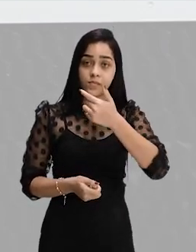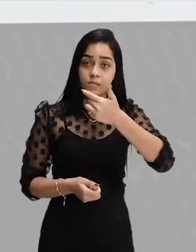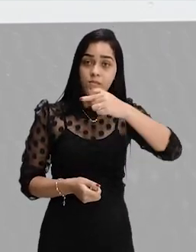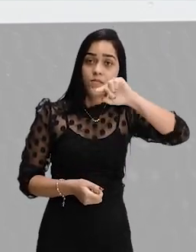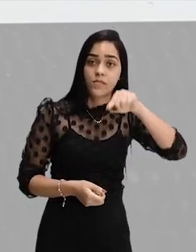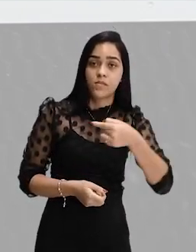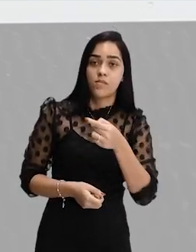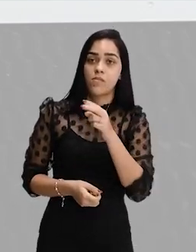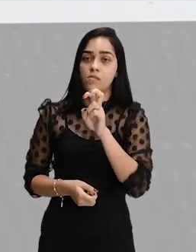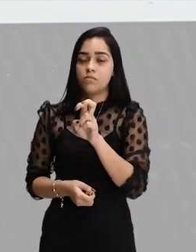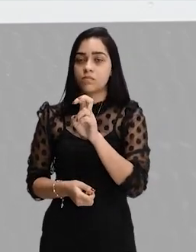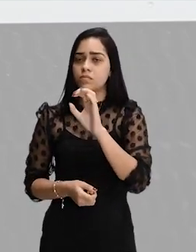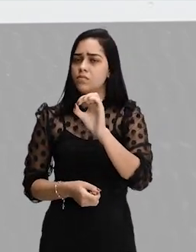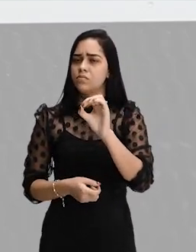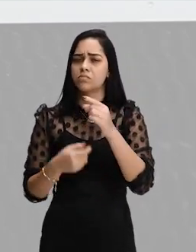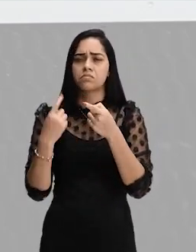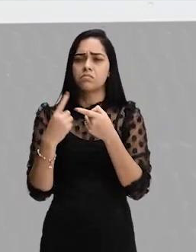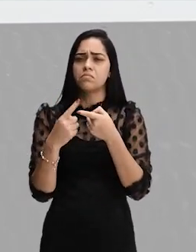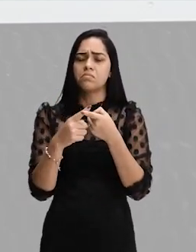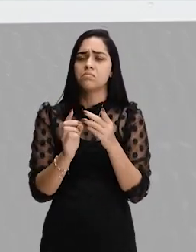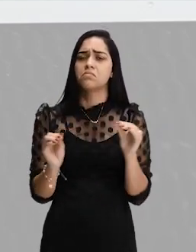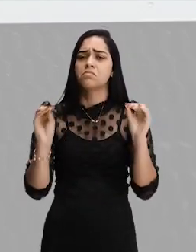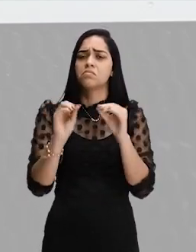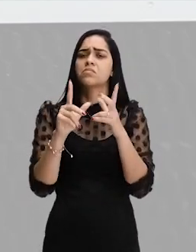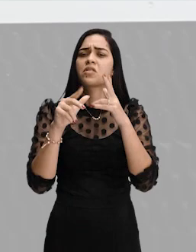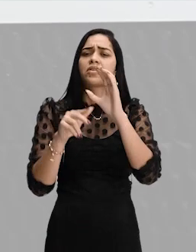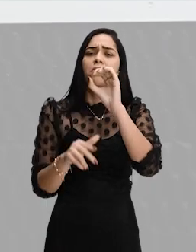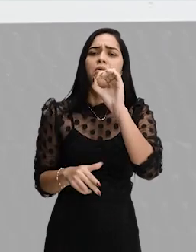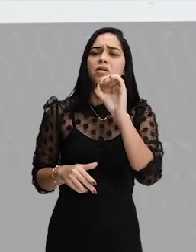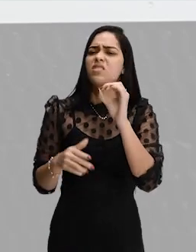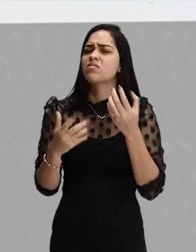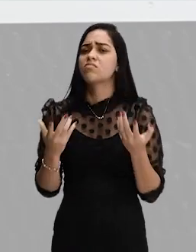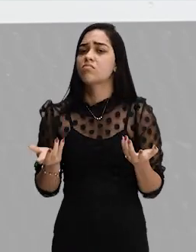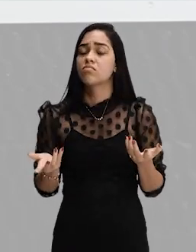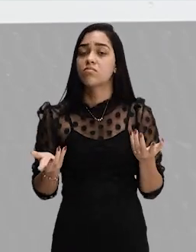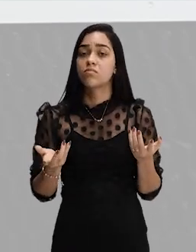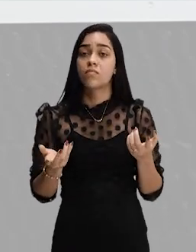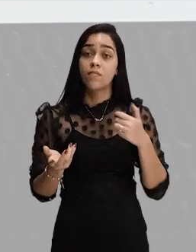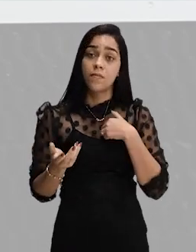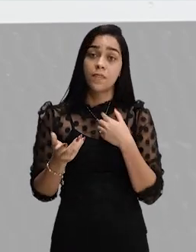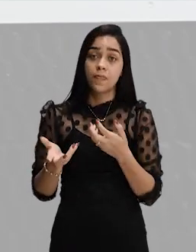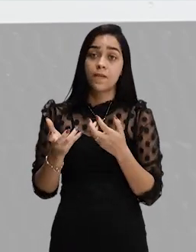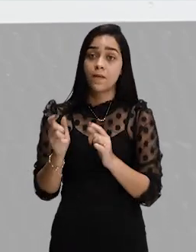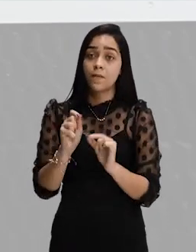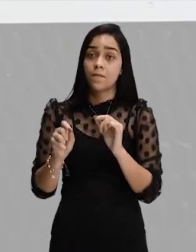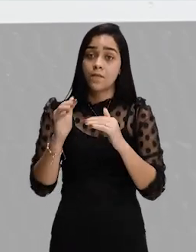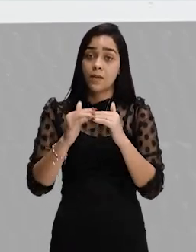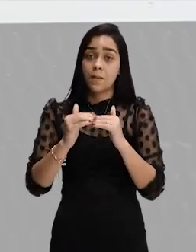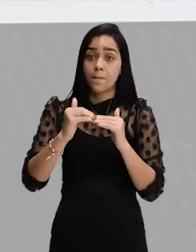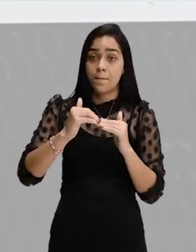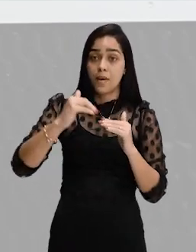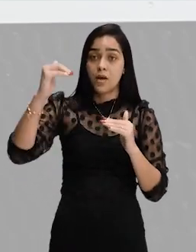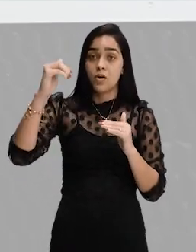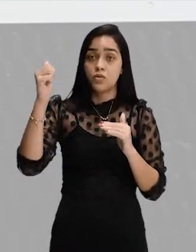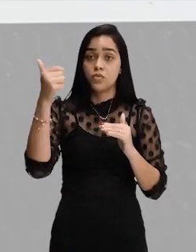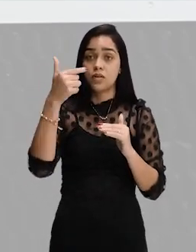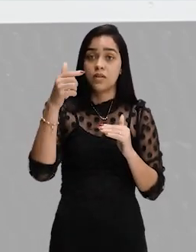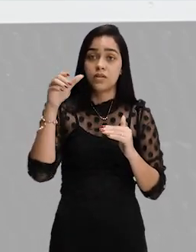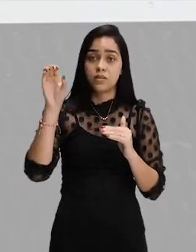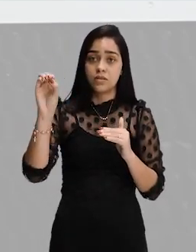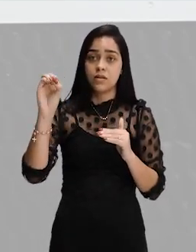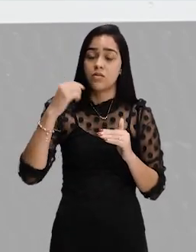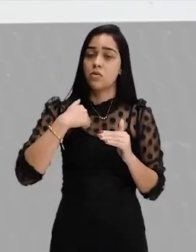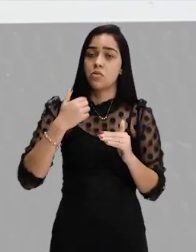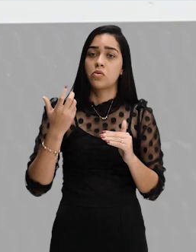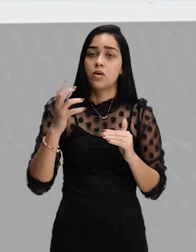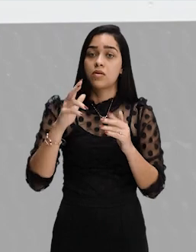2,5, 0. Professor, por que você botou mesmo essa bolinha aberta? Ora, eu quero que seja maior do que 0. Eu não